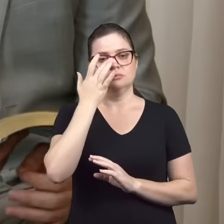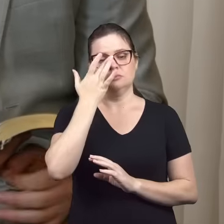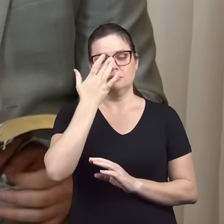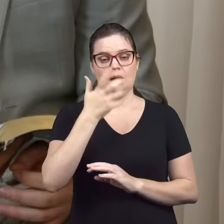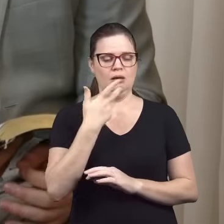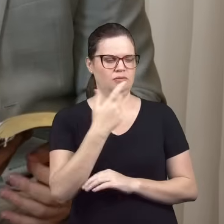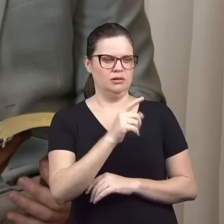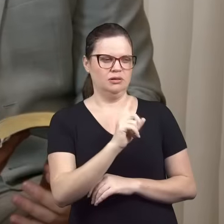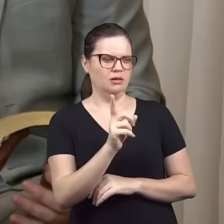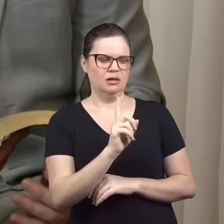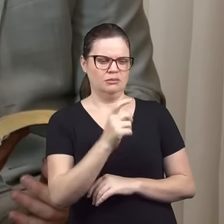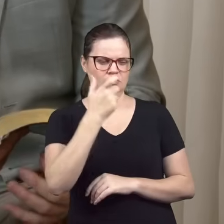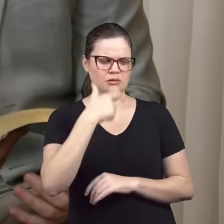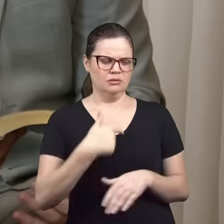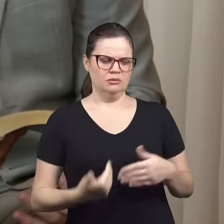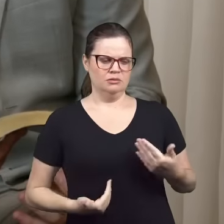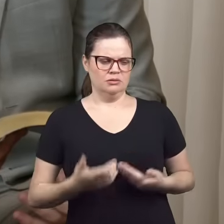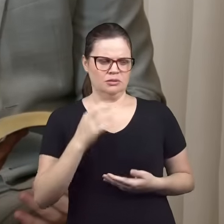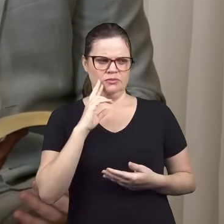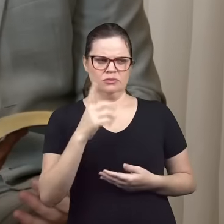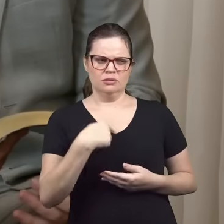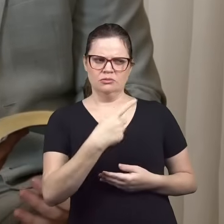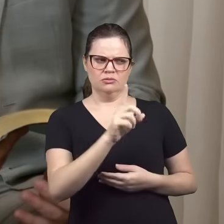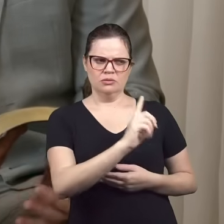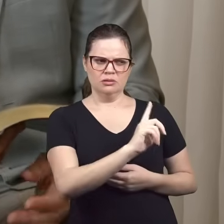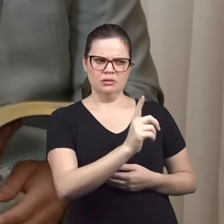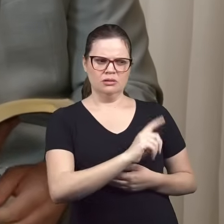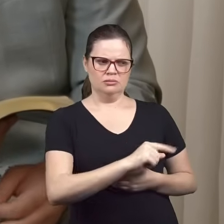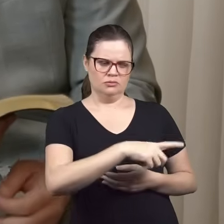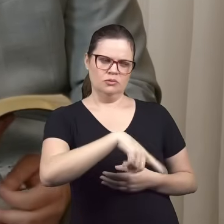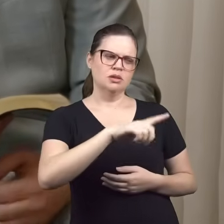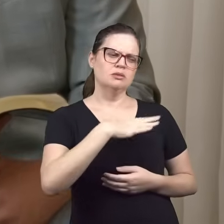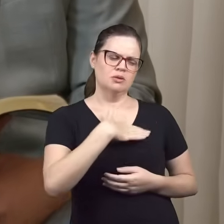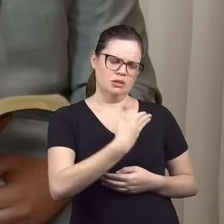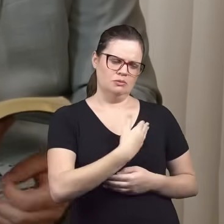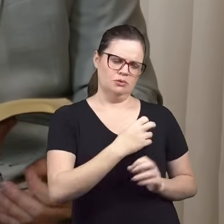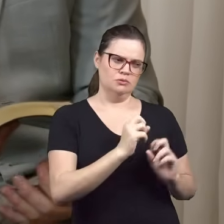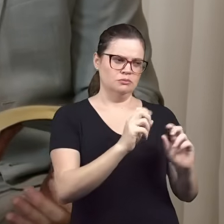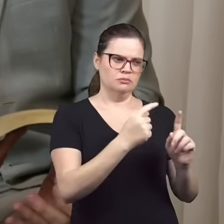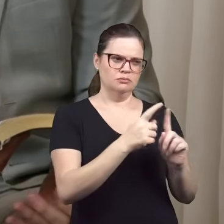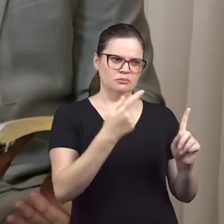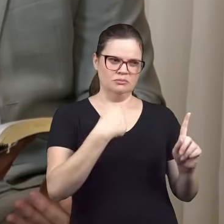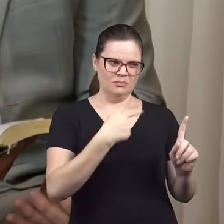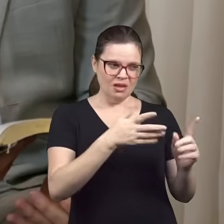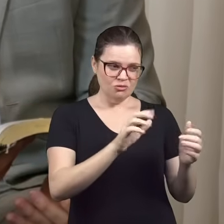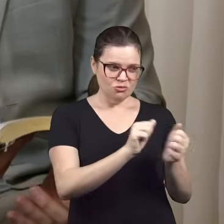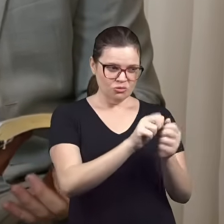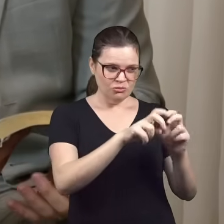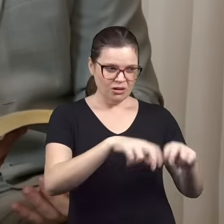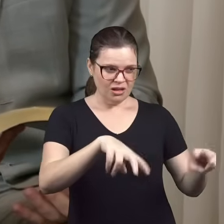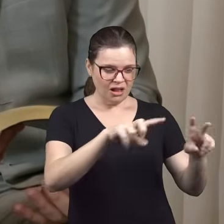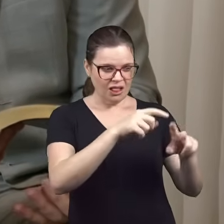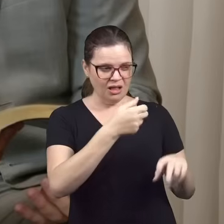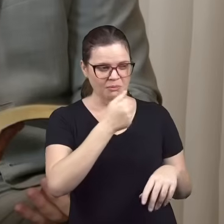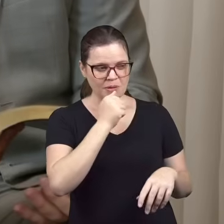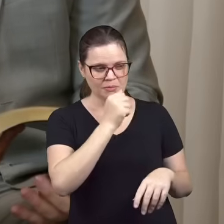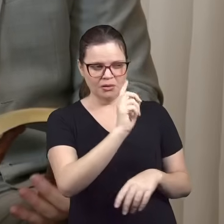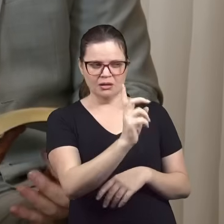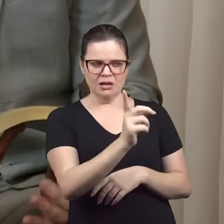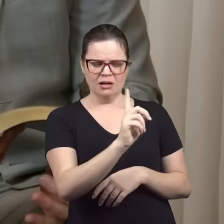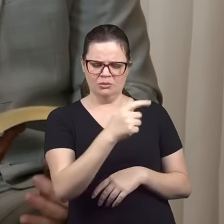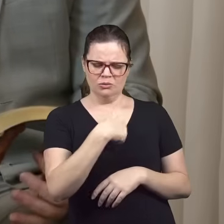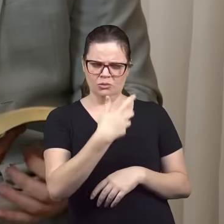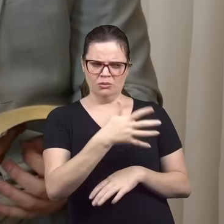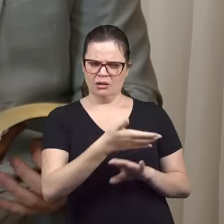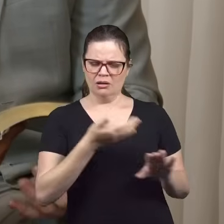assim eu falei, não, Sou um servo do Senhor, eu não faço isso. Vocês são meus amigos, mas eu não vou compartilhar disso com vocês, Não vou me contaminar.